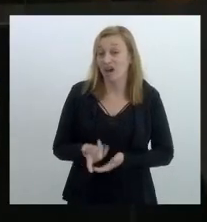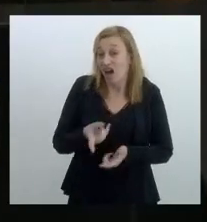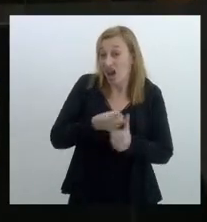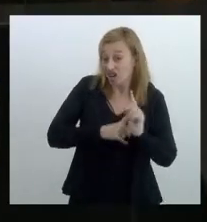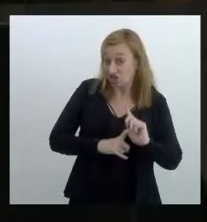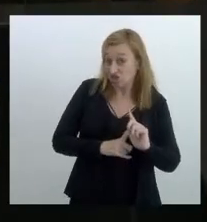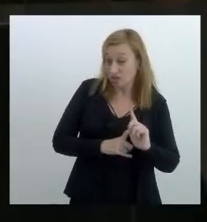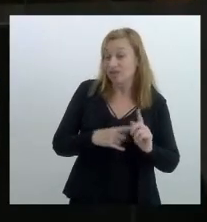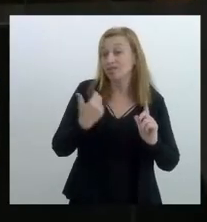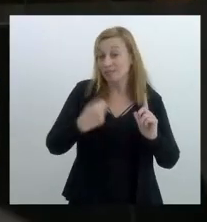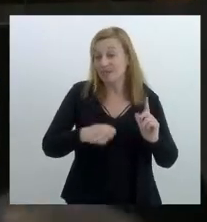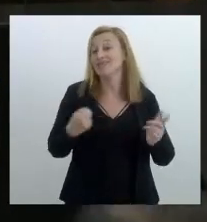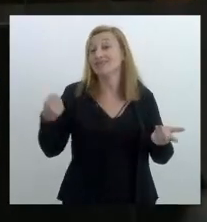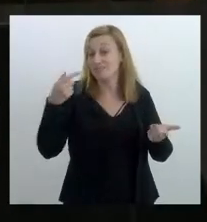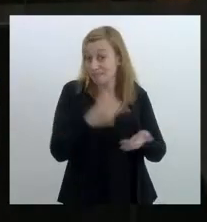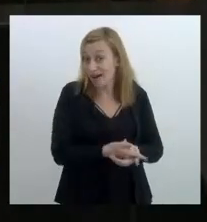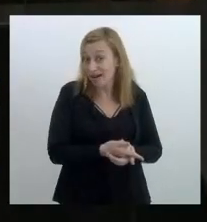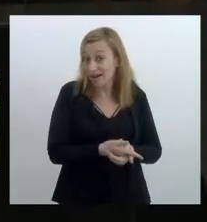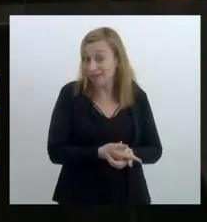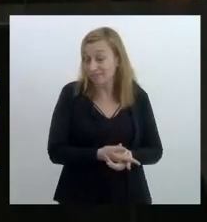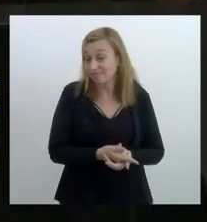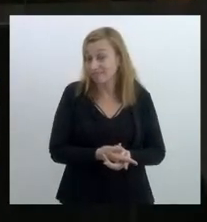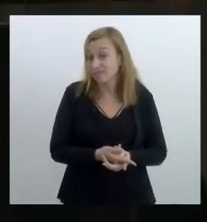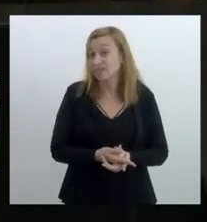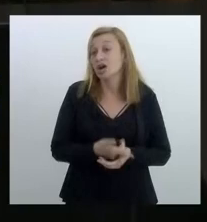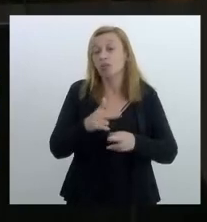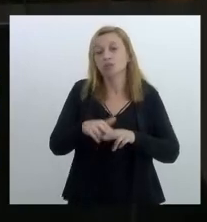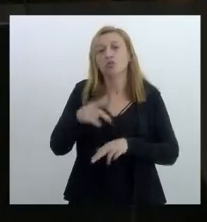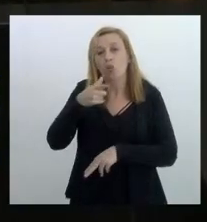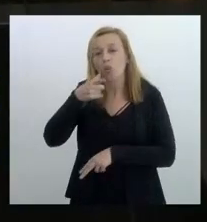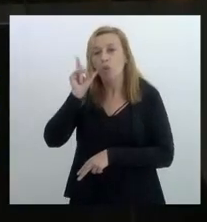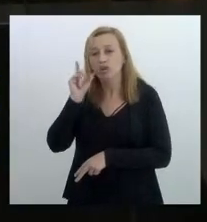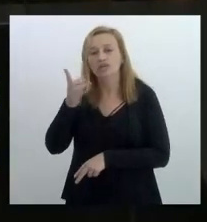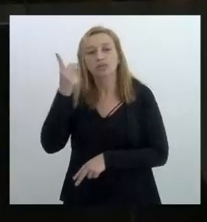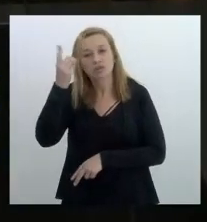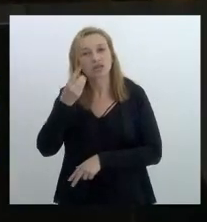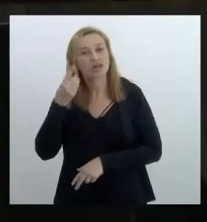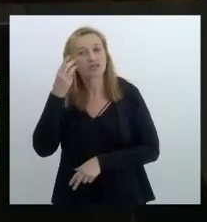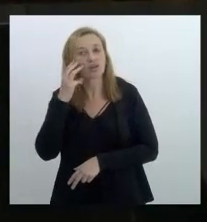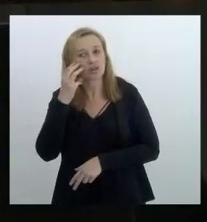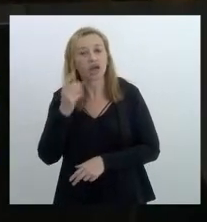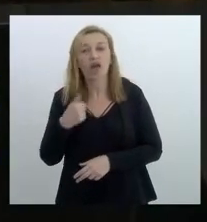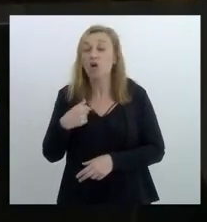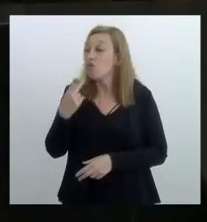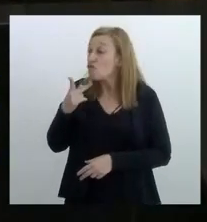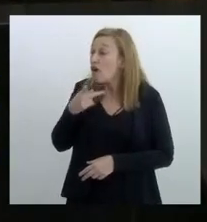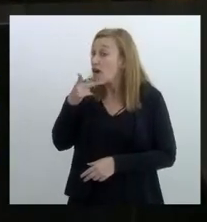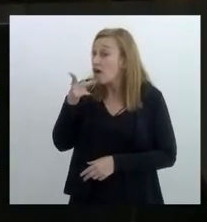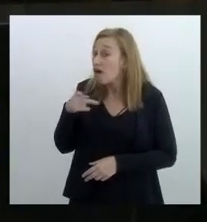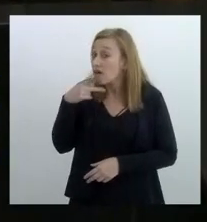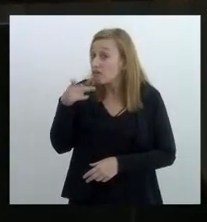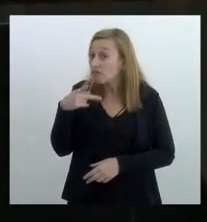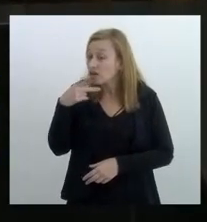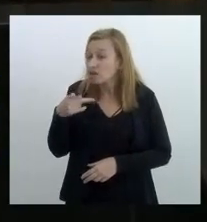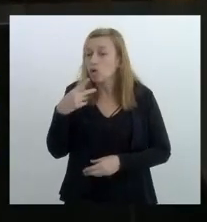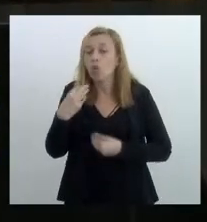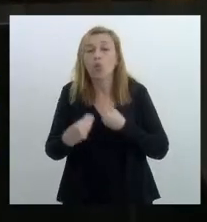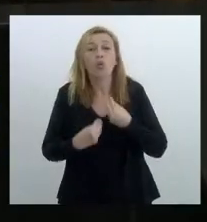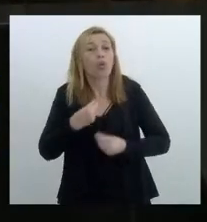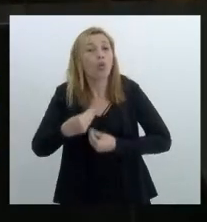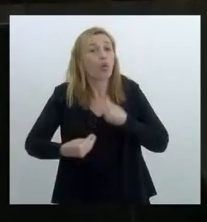que precisa ser paga. E, portanto, aqui ontem, deputado Valdeque Carneiro, eu questionava